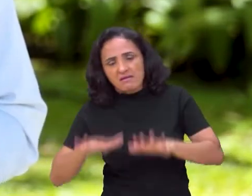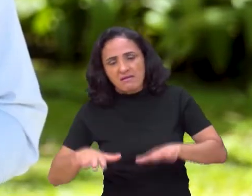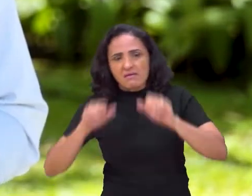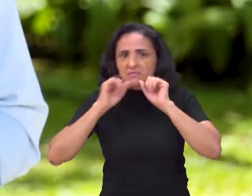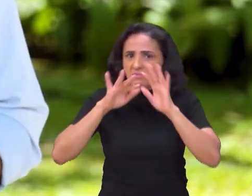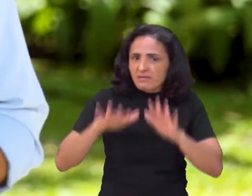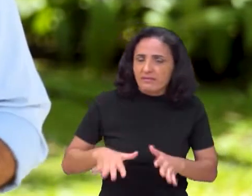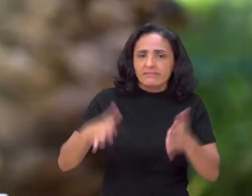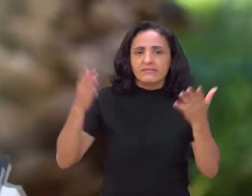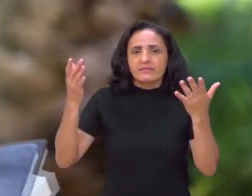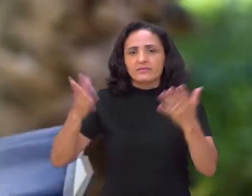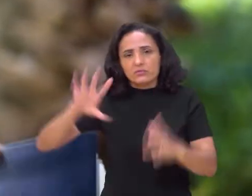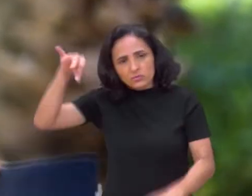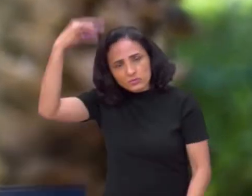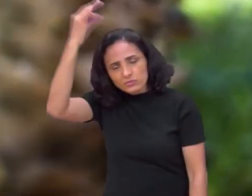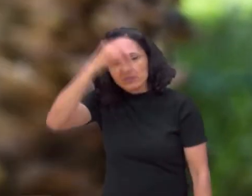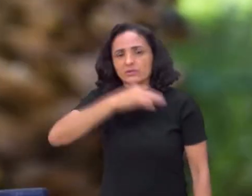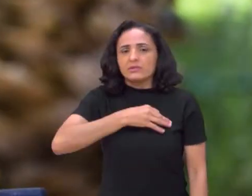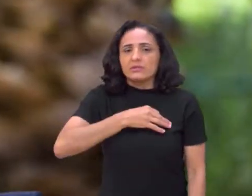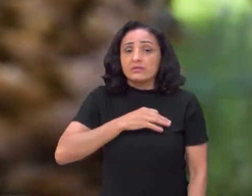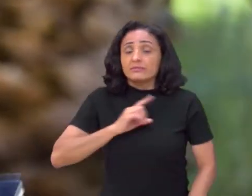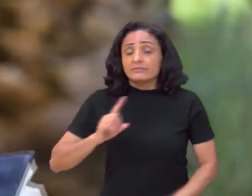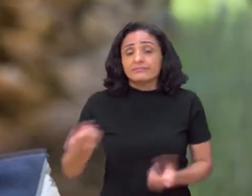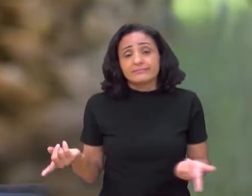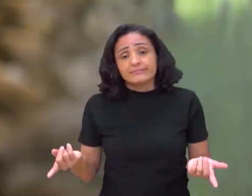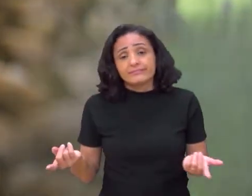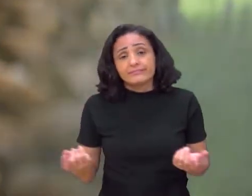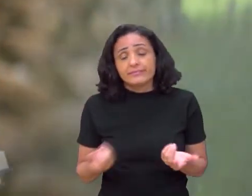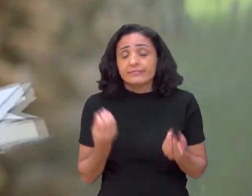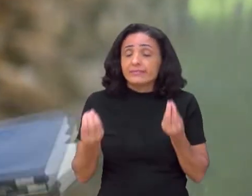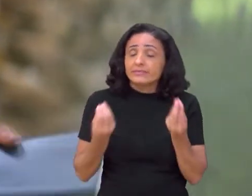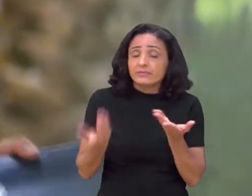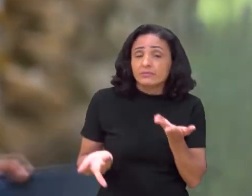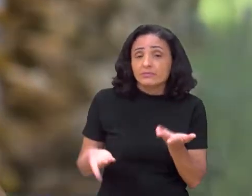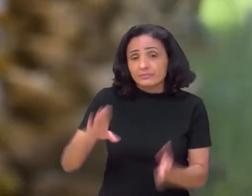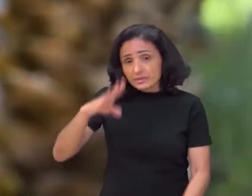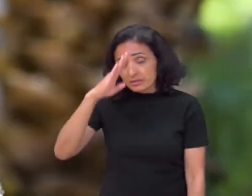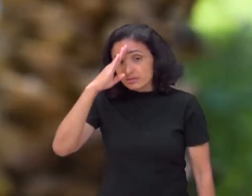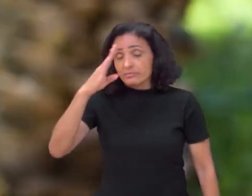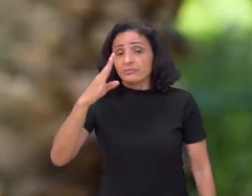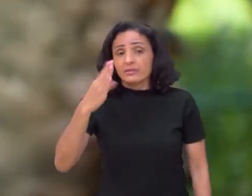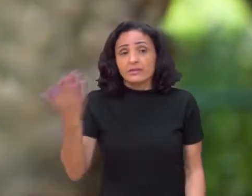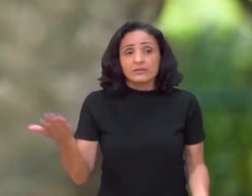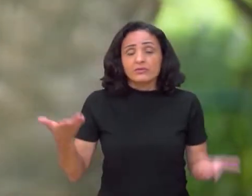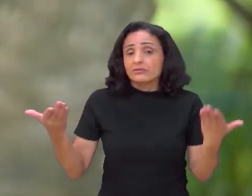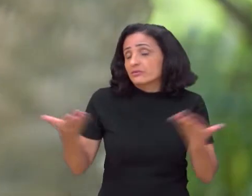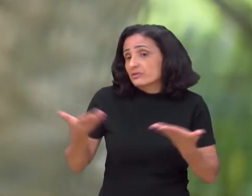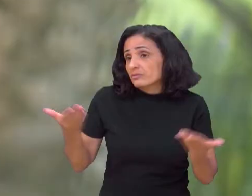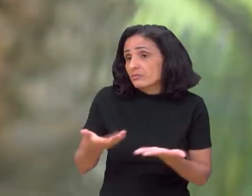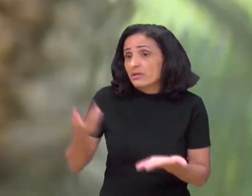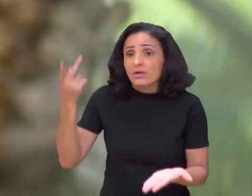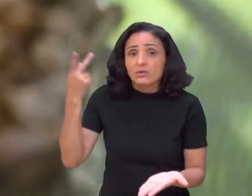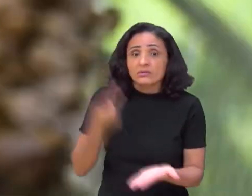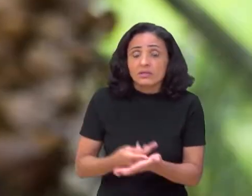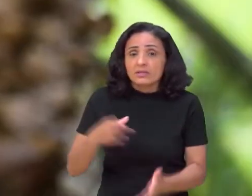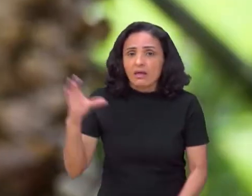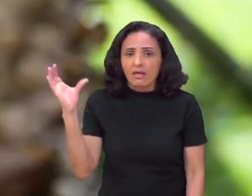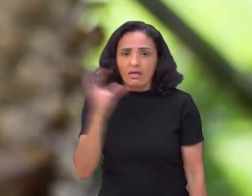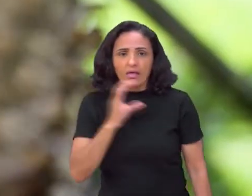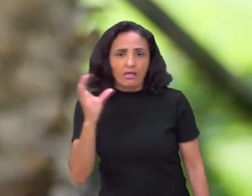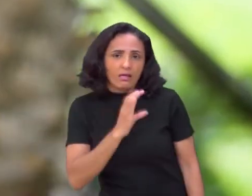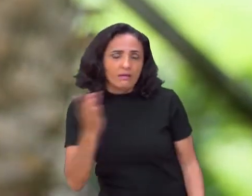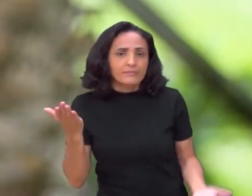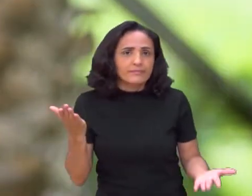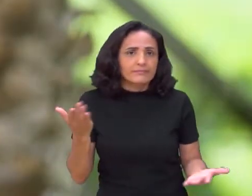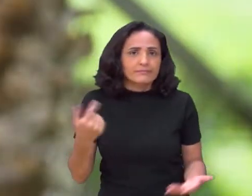não? Mas principalmente queremos as coisas, que as coisas aconteçam em nossas vidas, mas muitas vezes nós